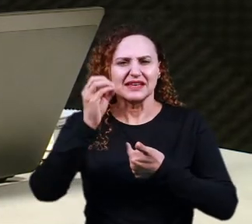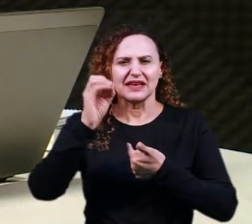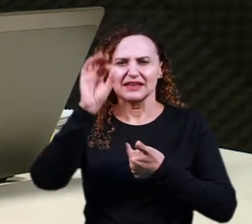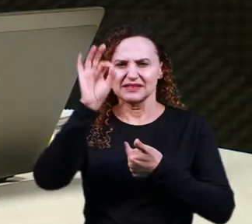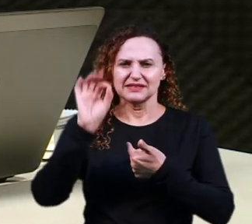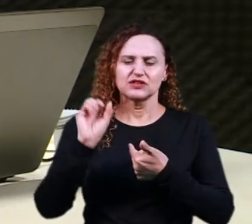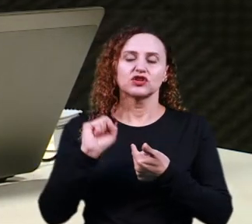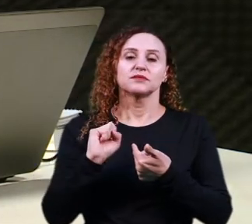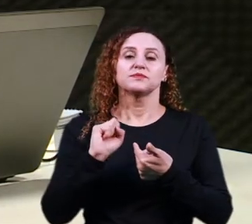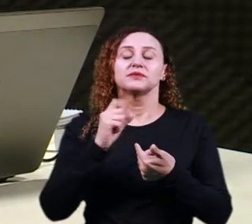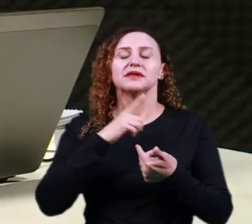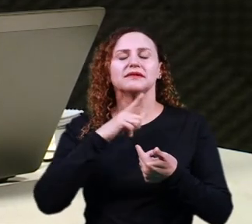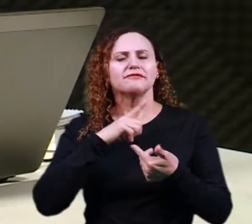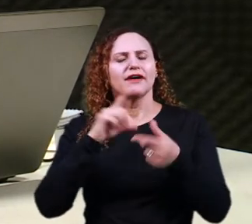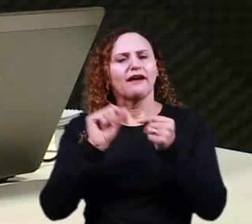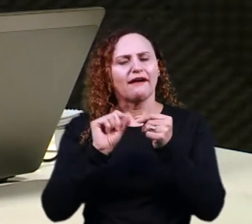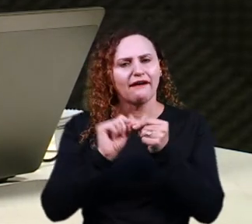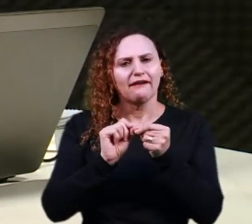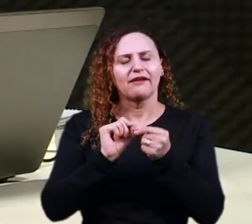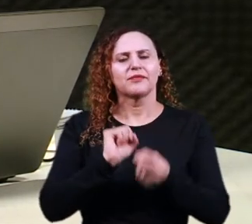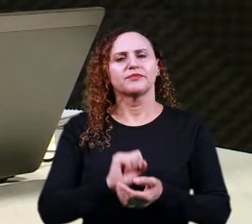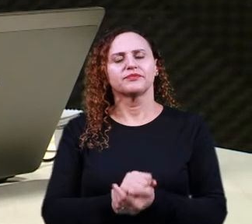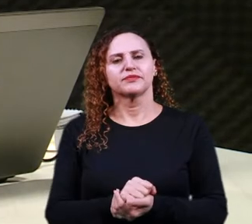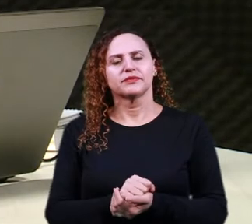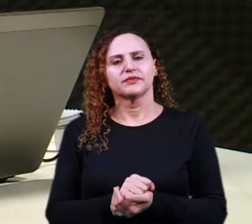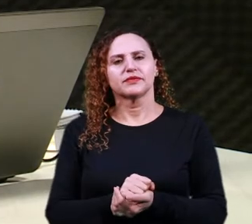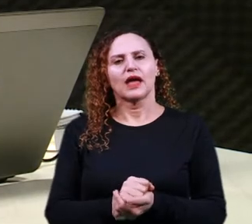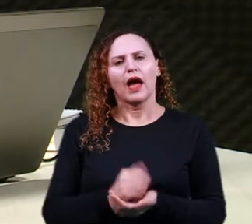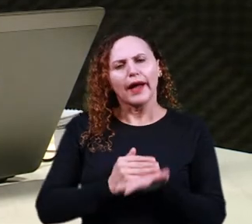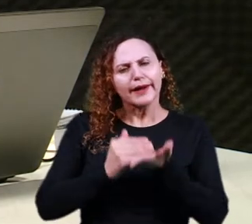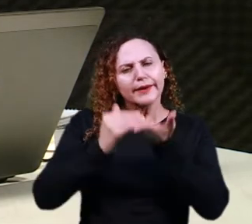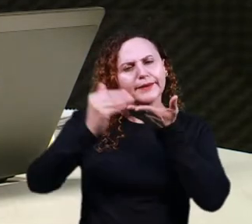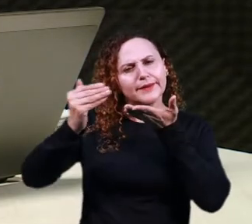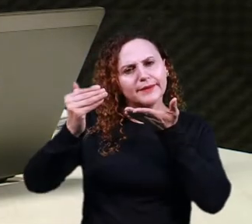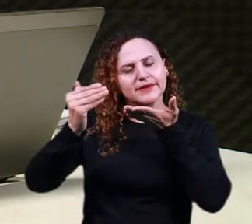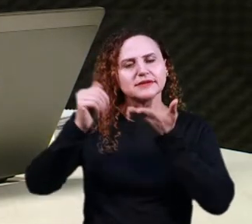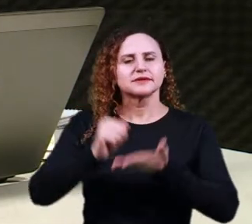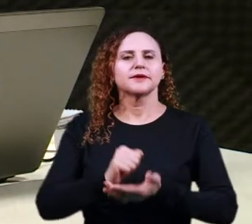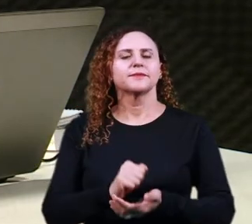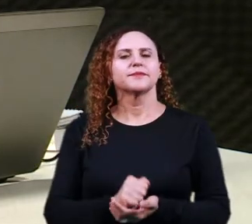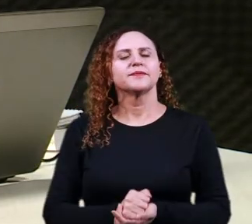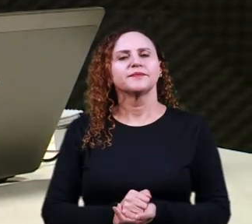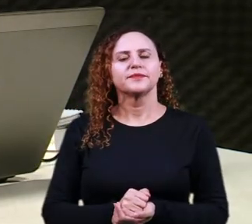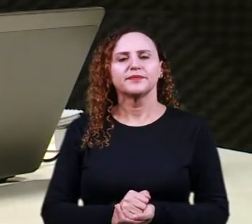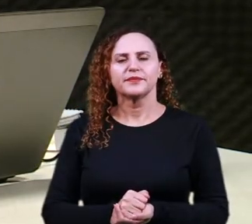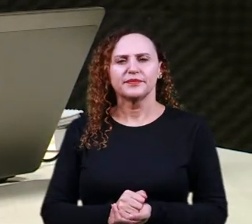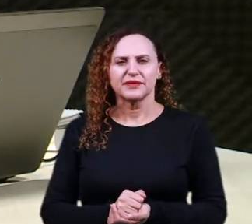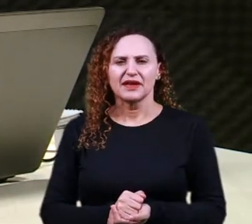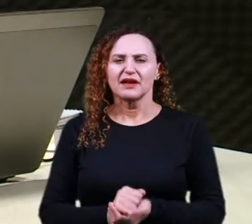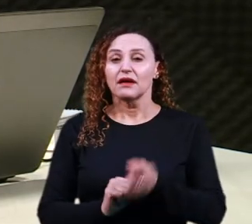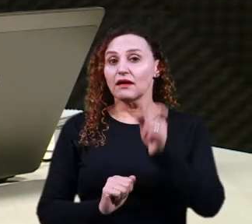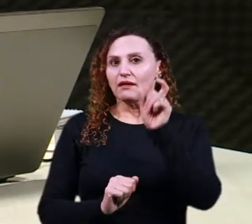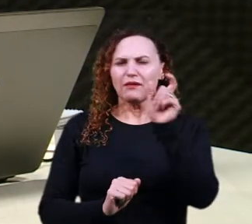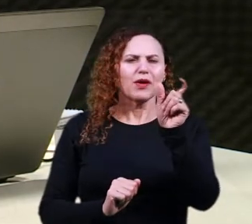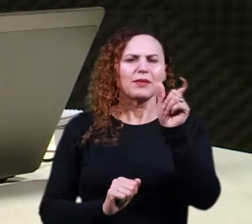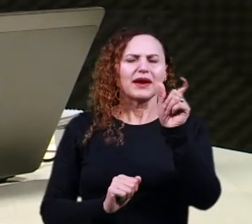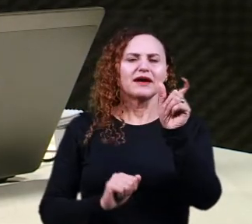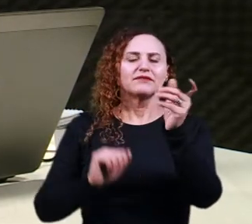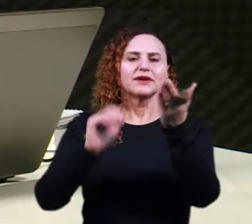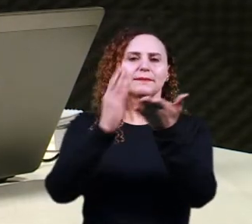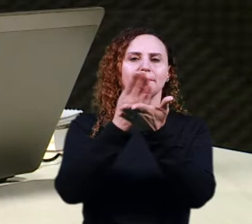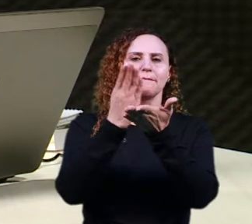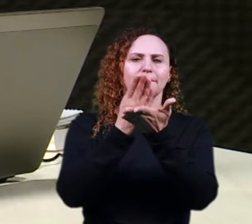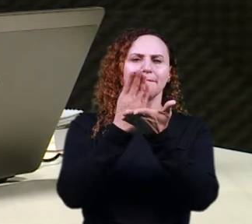ele vai é começar com a palavra bíblica